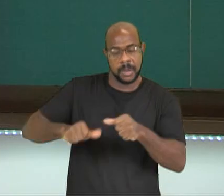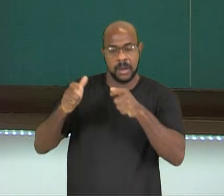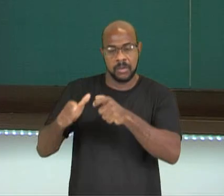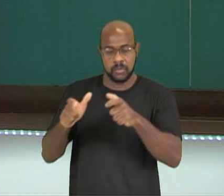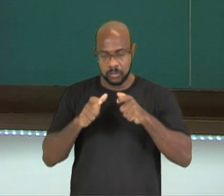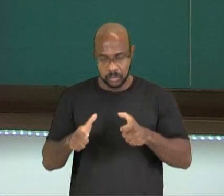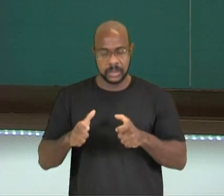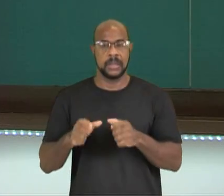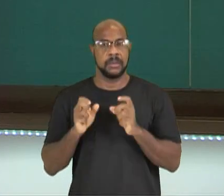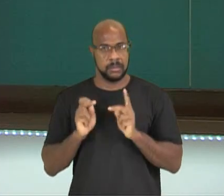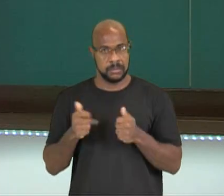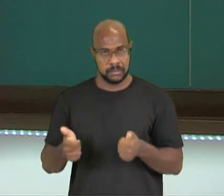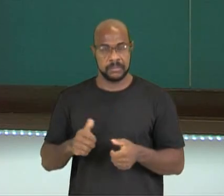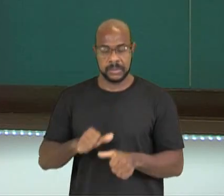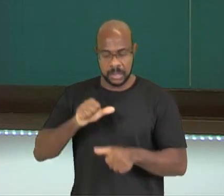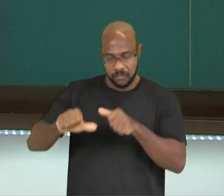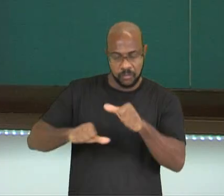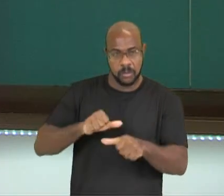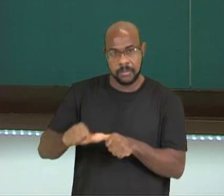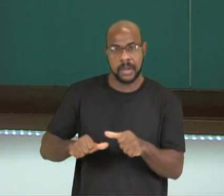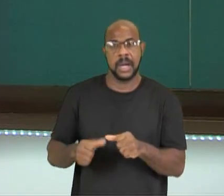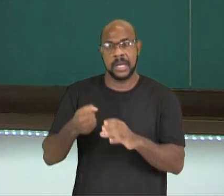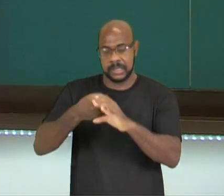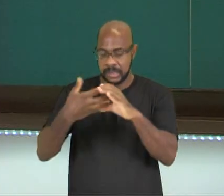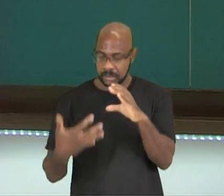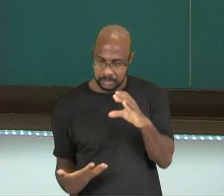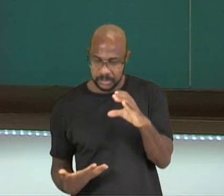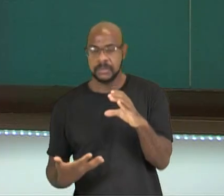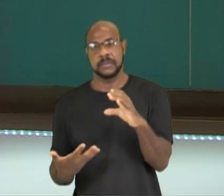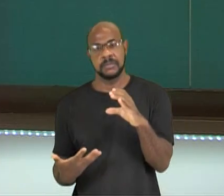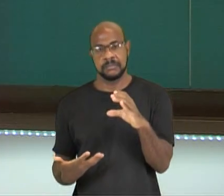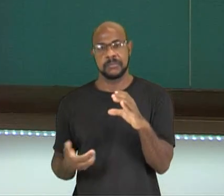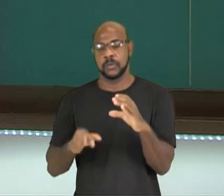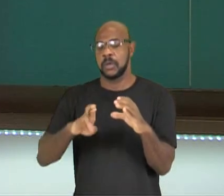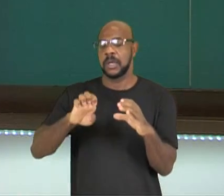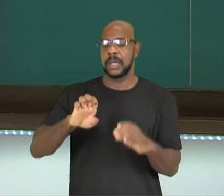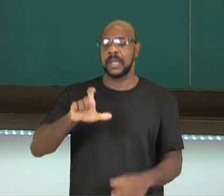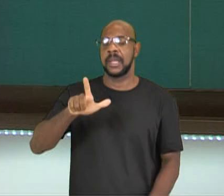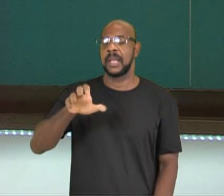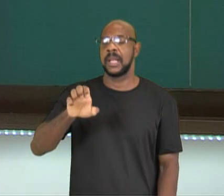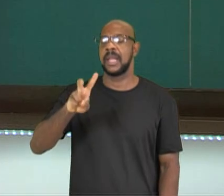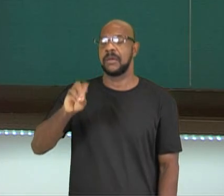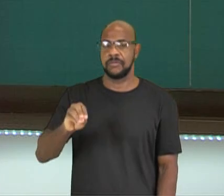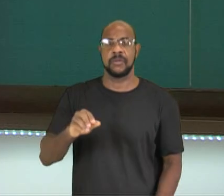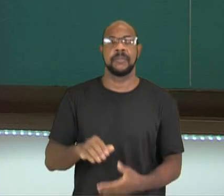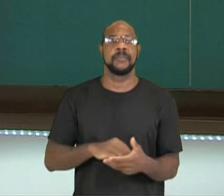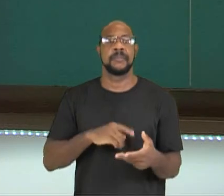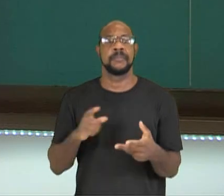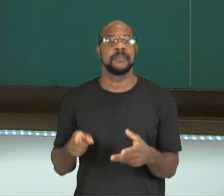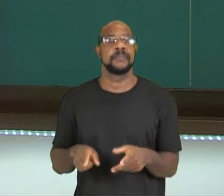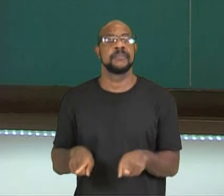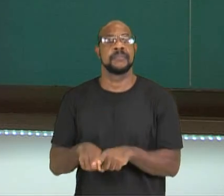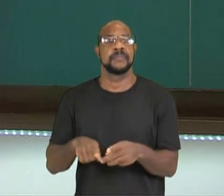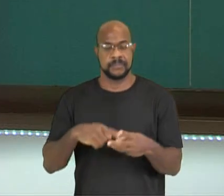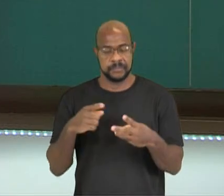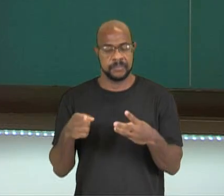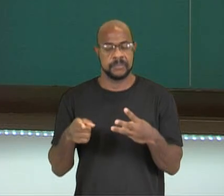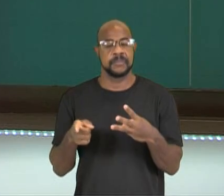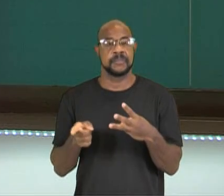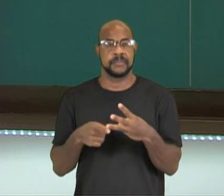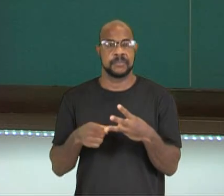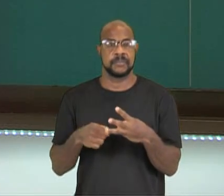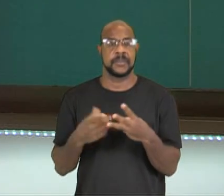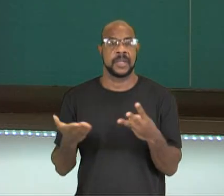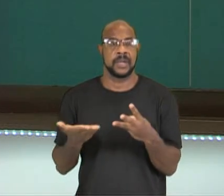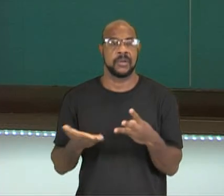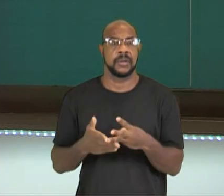espaço, certo? Vão transformar as características desse relevo. E aí nós falamos dos agentes